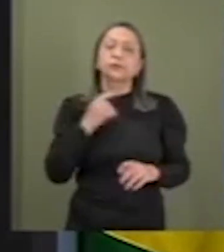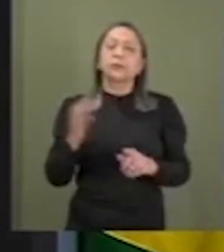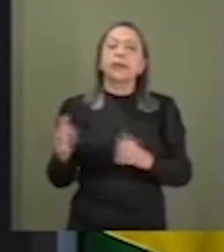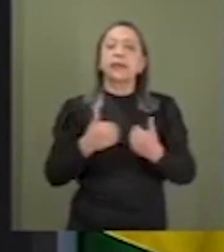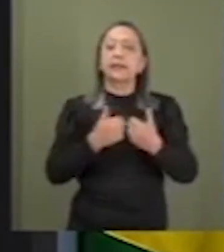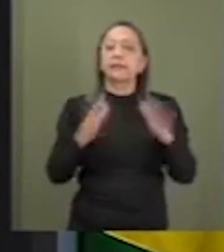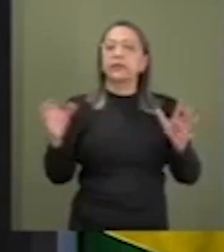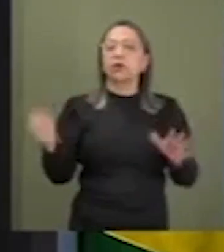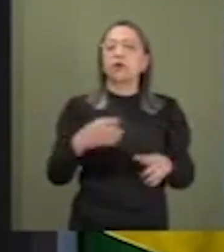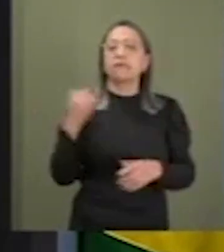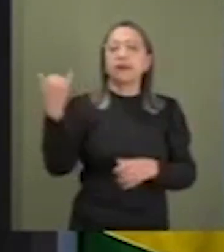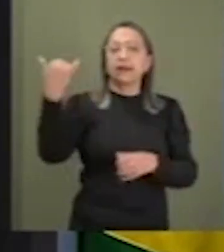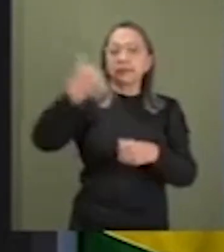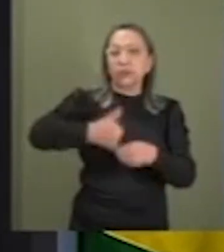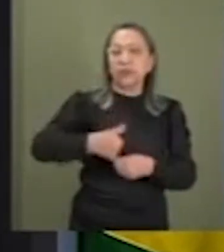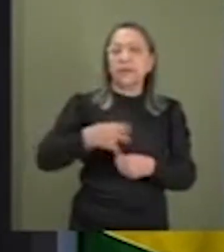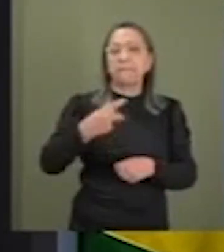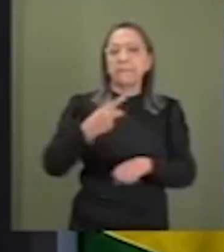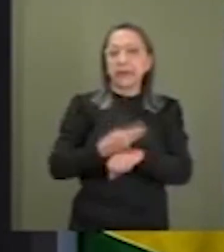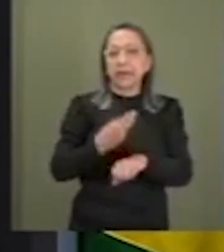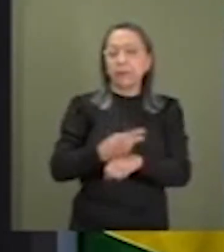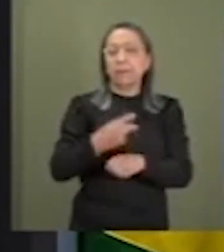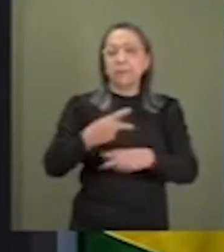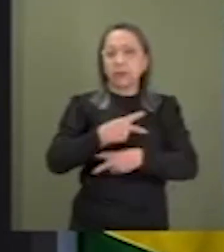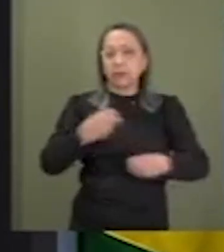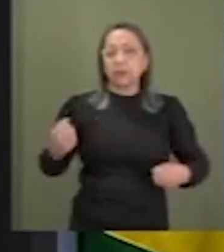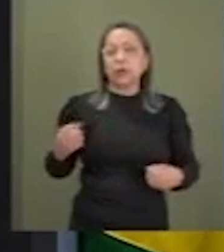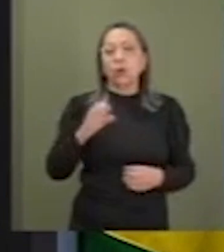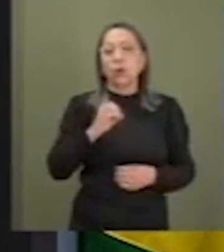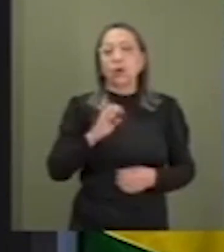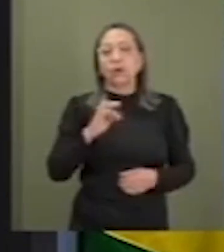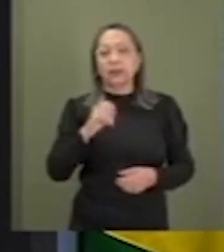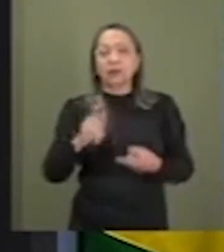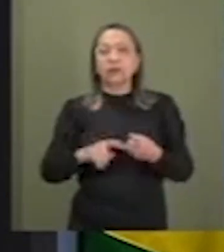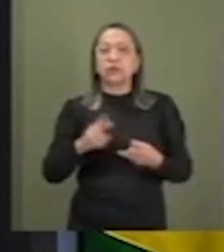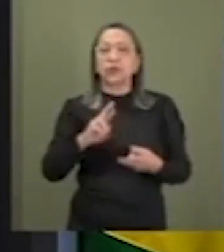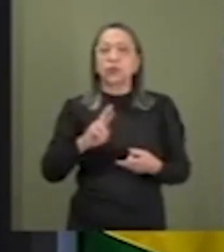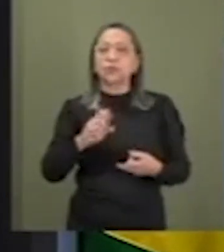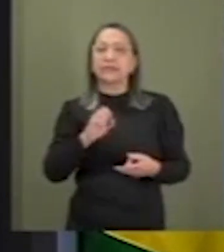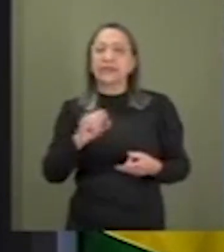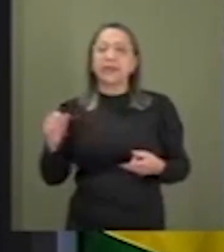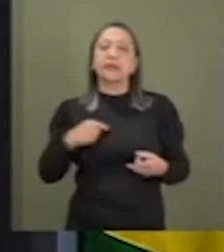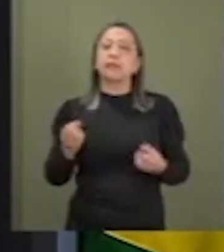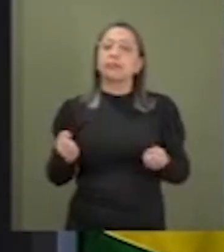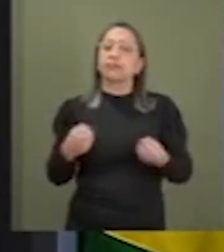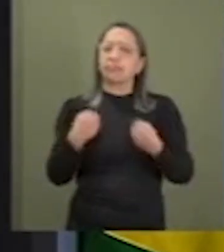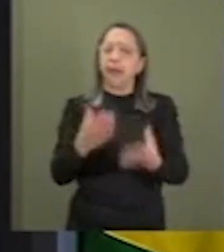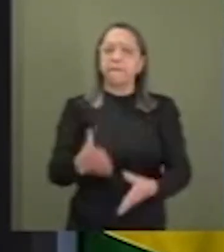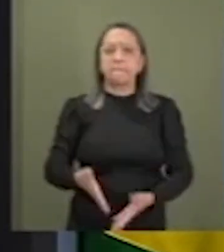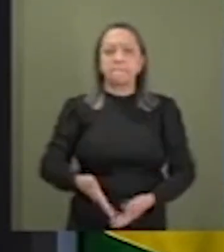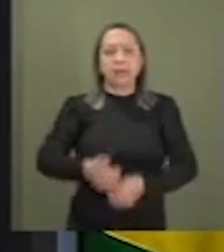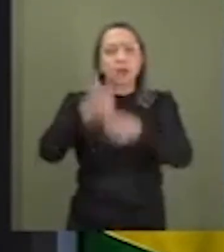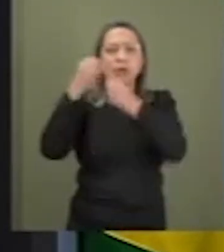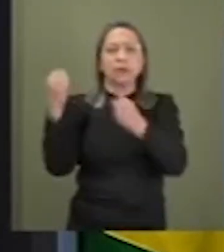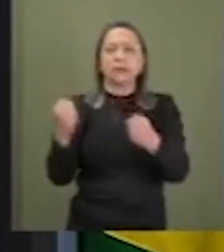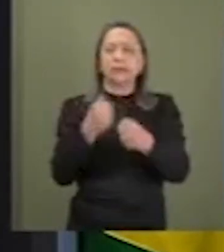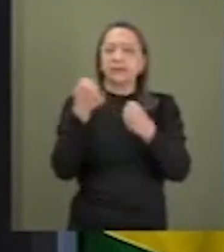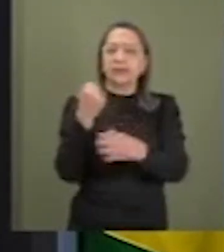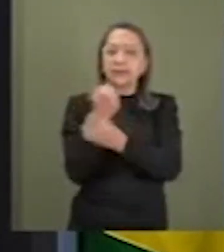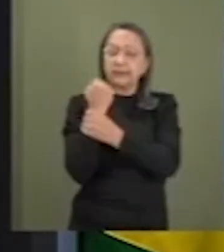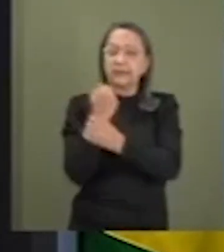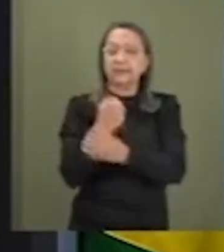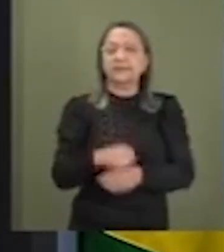nova gasolina Premium Petrobras com octanagem RON100, que proporciona maior resistência à detonação do